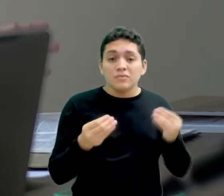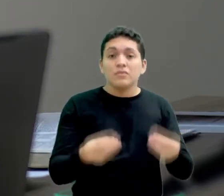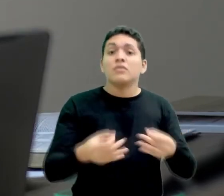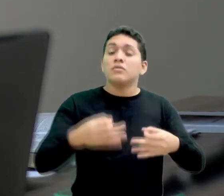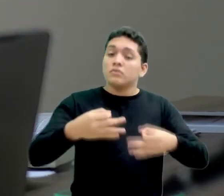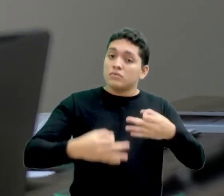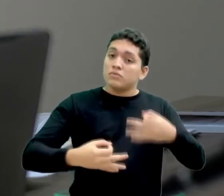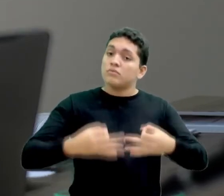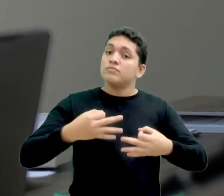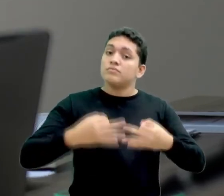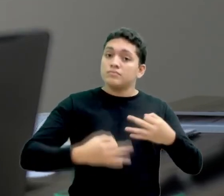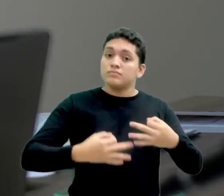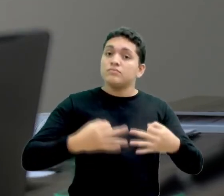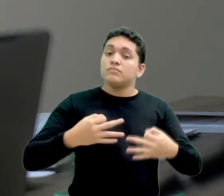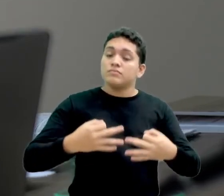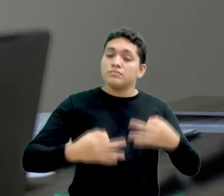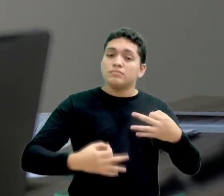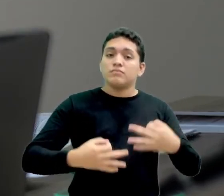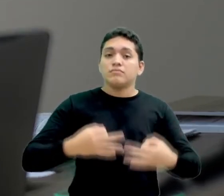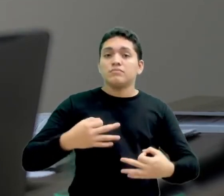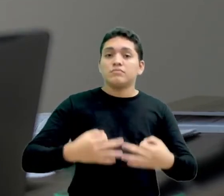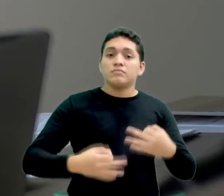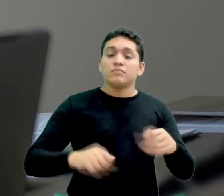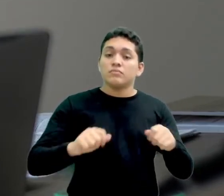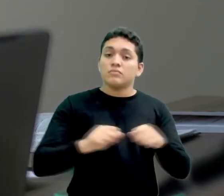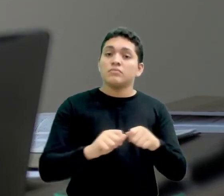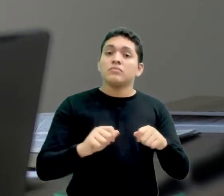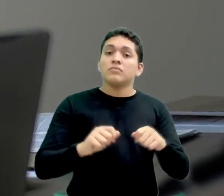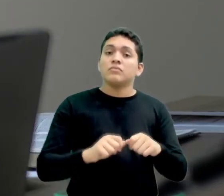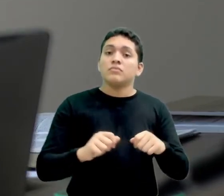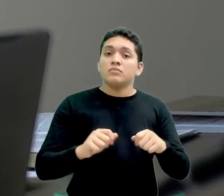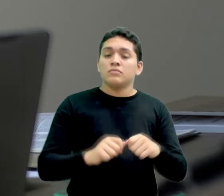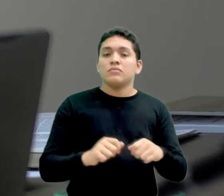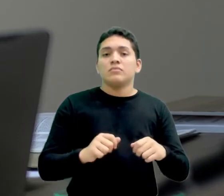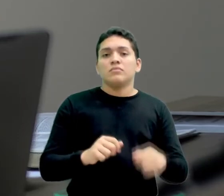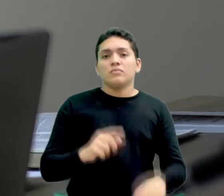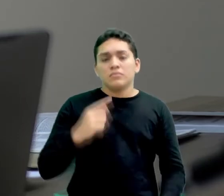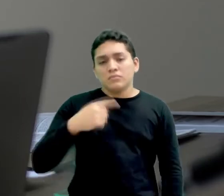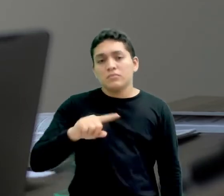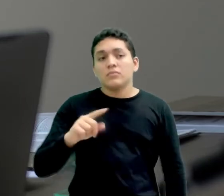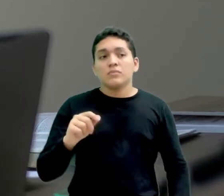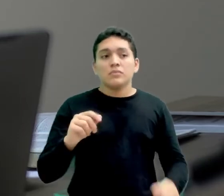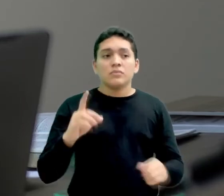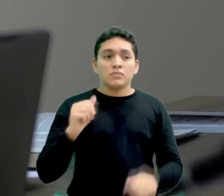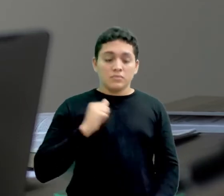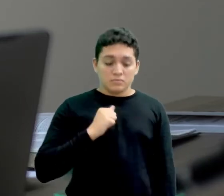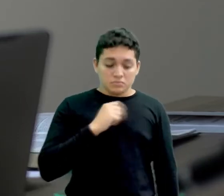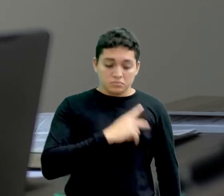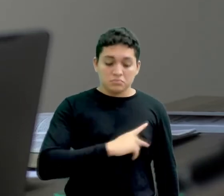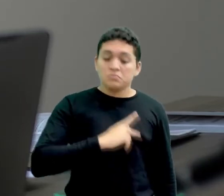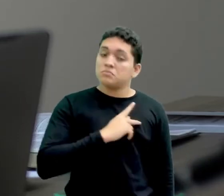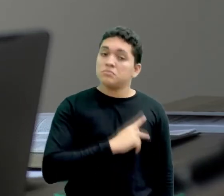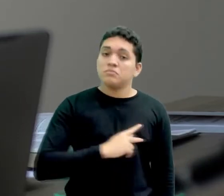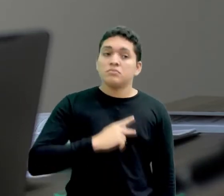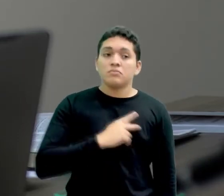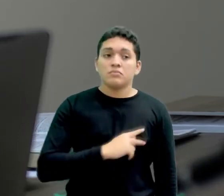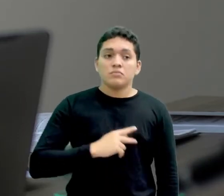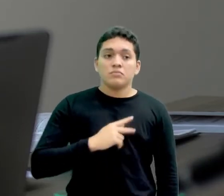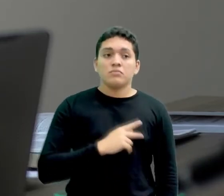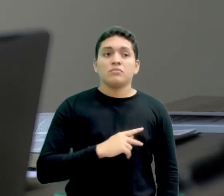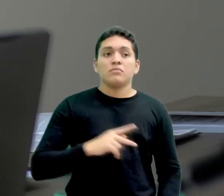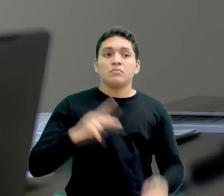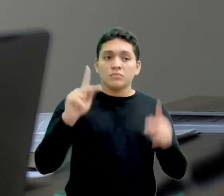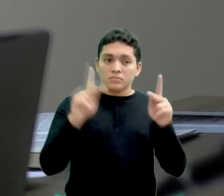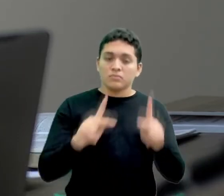Foi o quê? Foi fazer um concílio, ir onde os apóstolos e